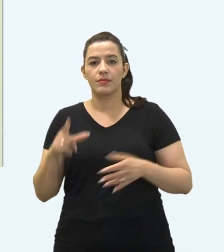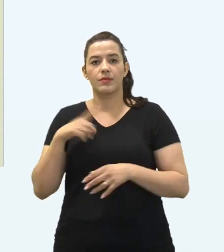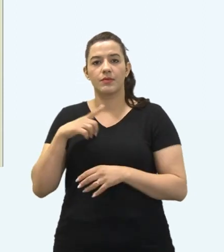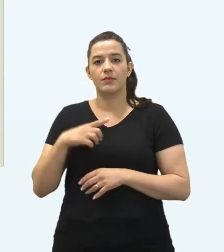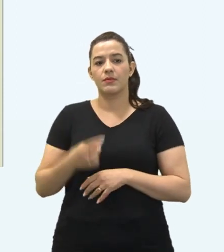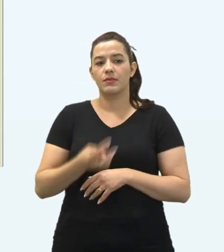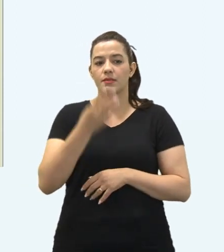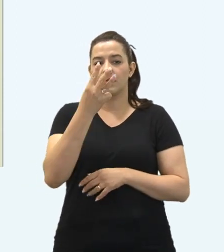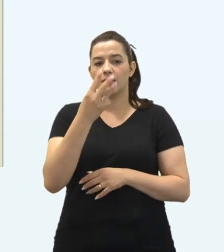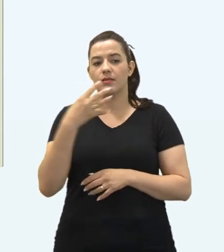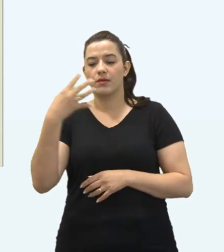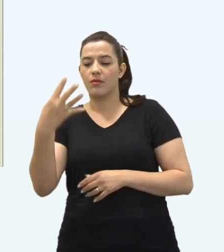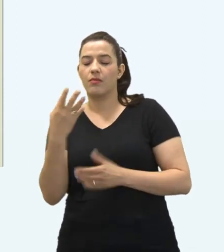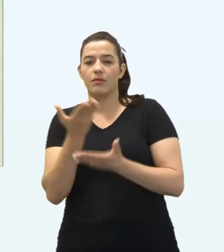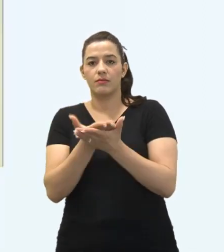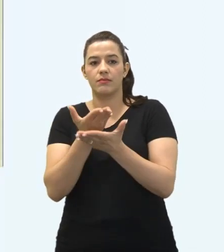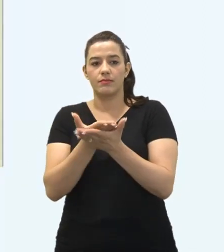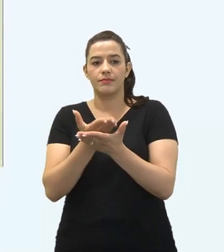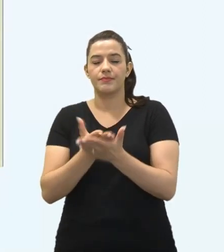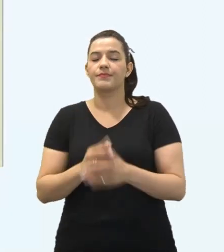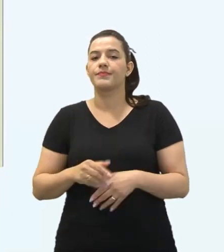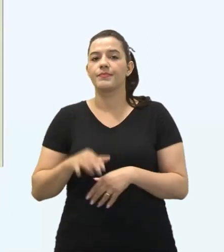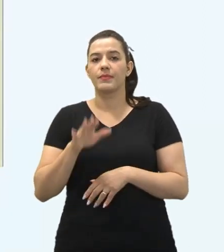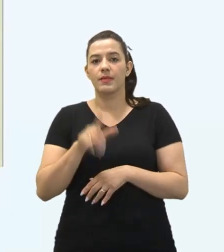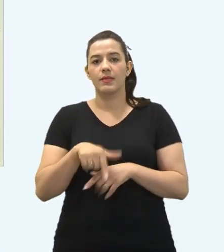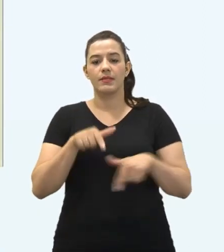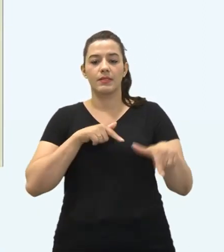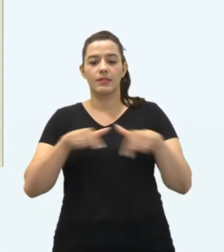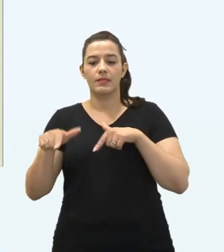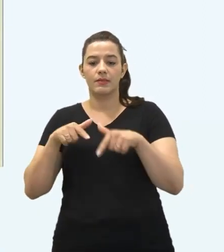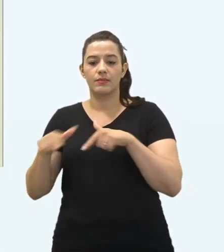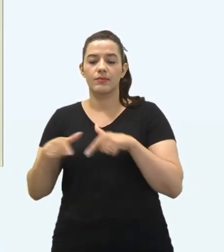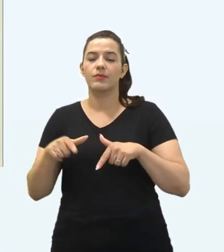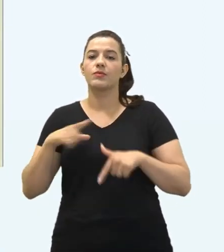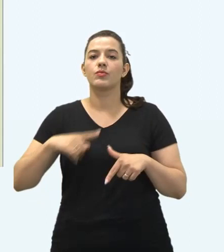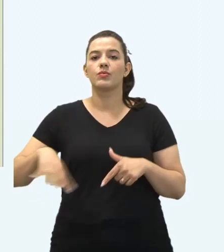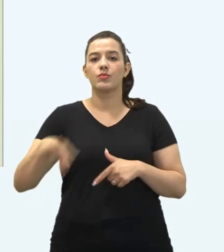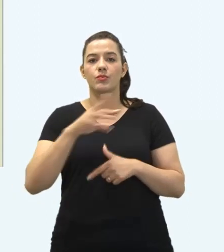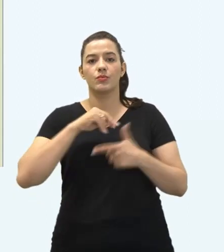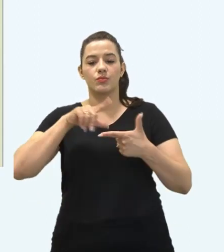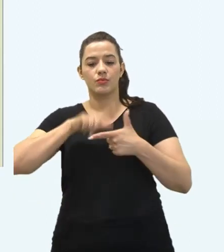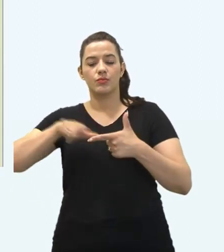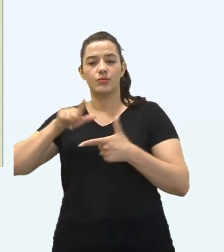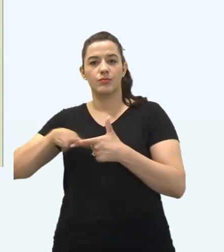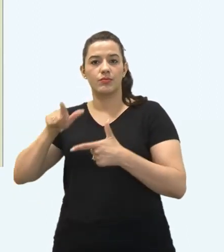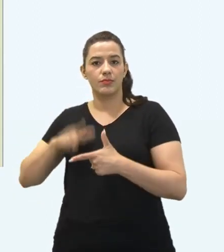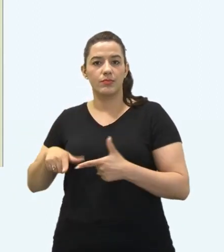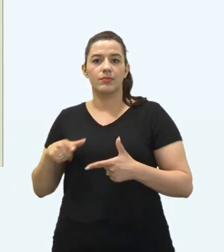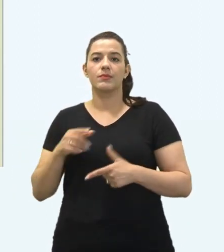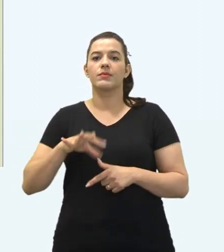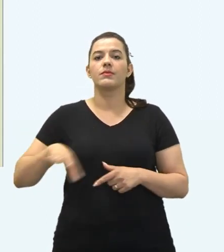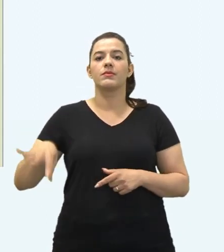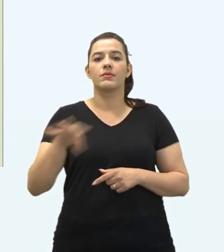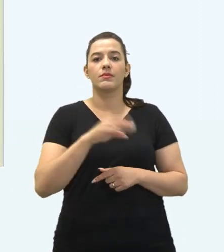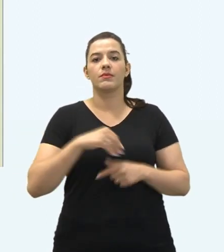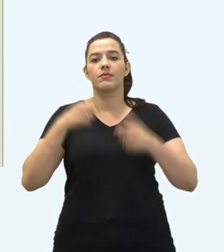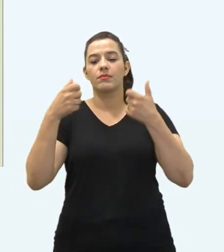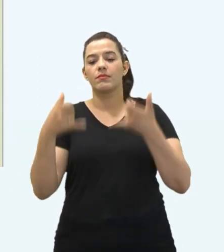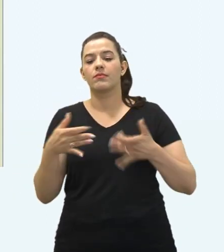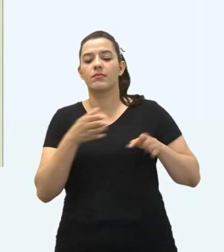quatro alto mas não mas trabalhando dessa forma com resolução de problema tanto pela